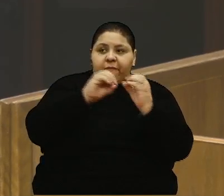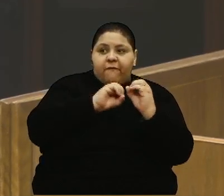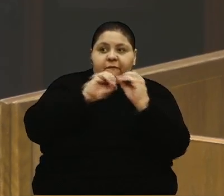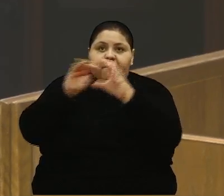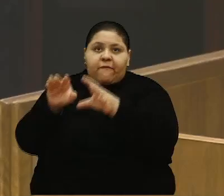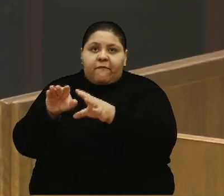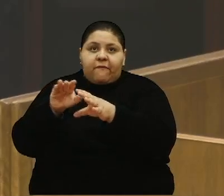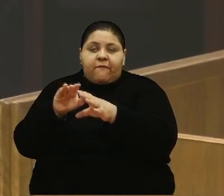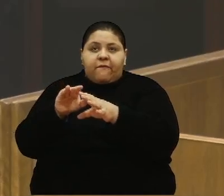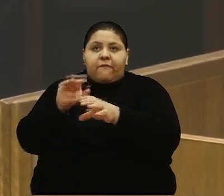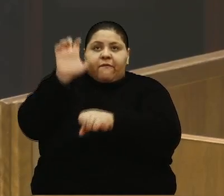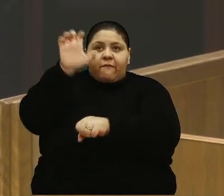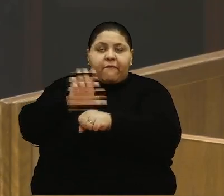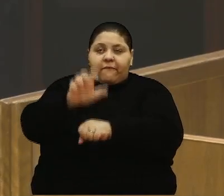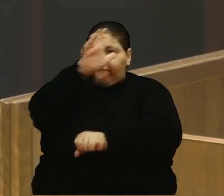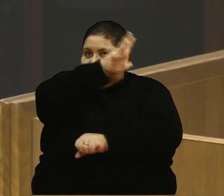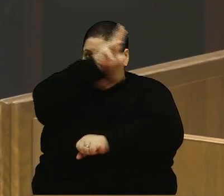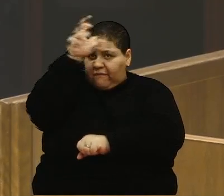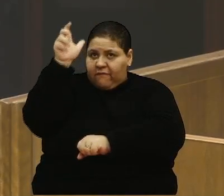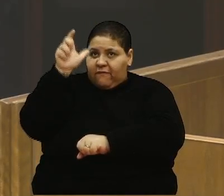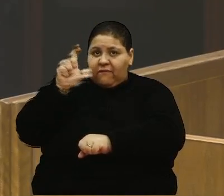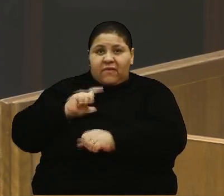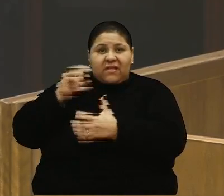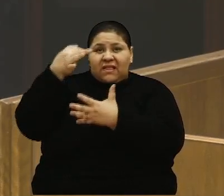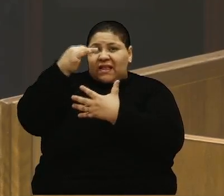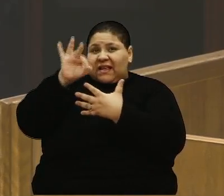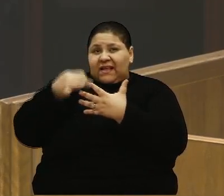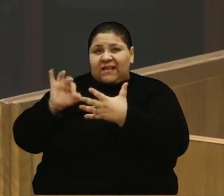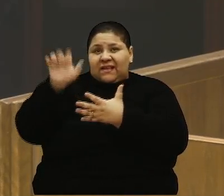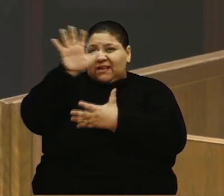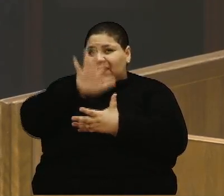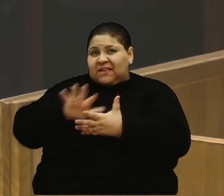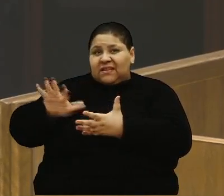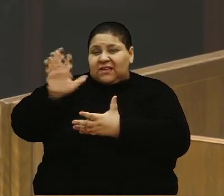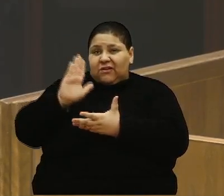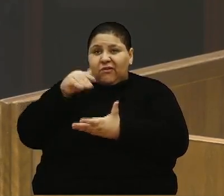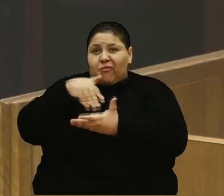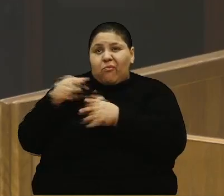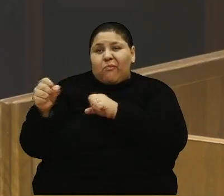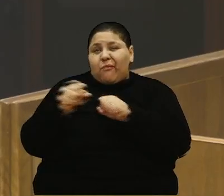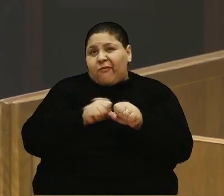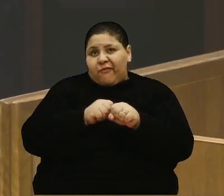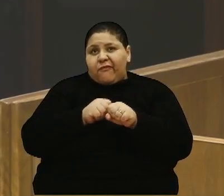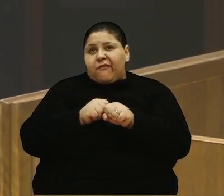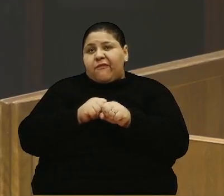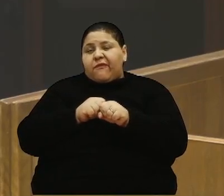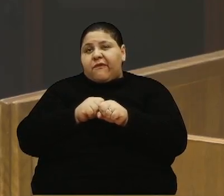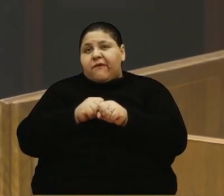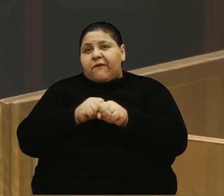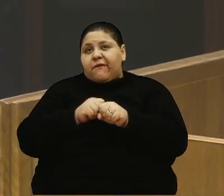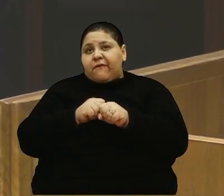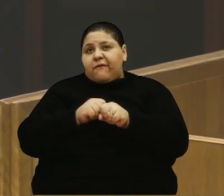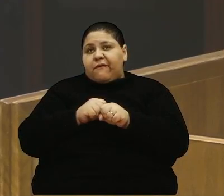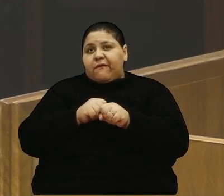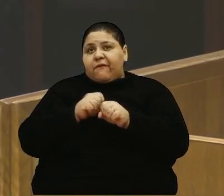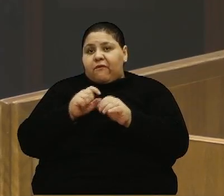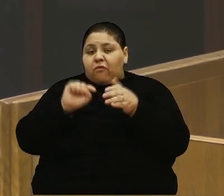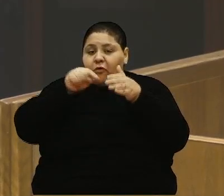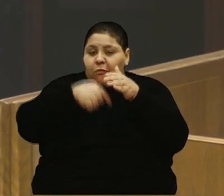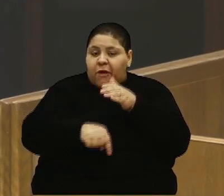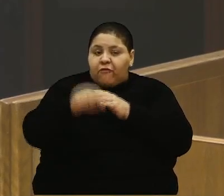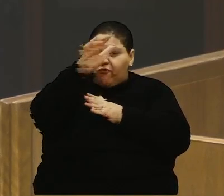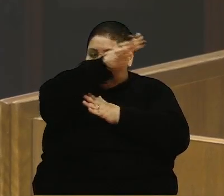os estados e municípios sem critérios nacionais mínimos, o que poderá levar a uma corrida para o fundo